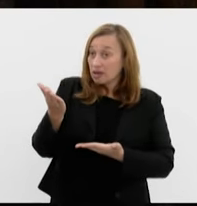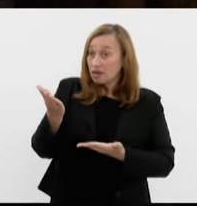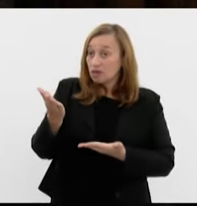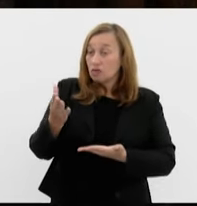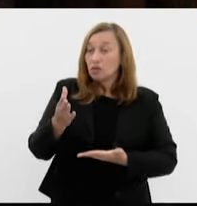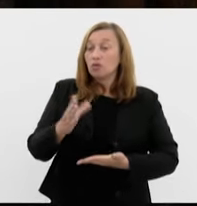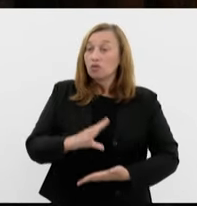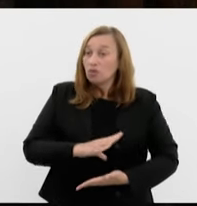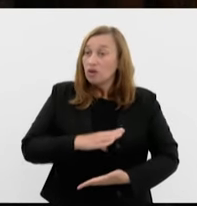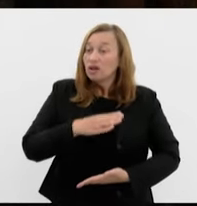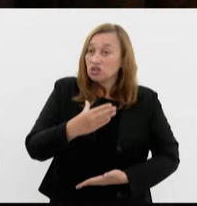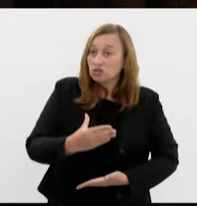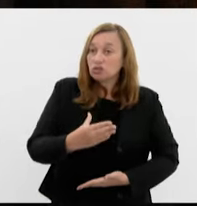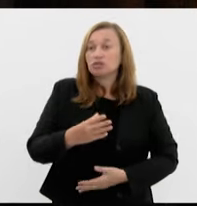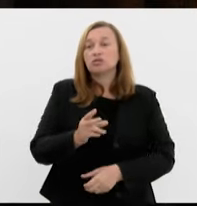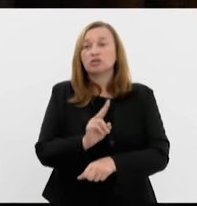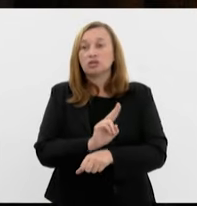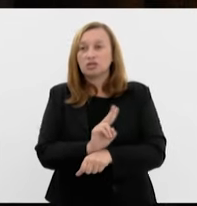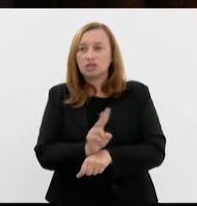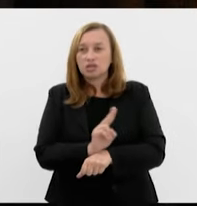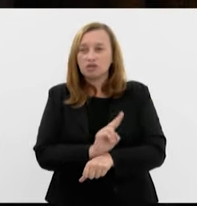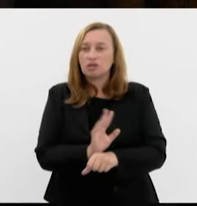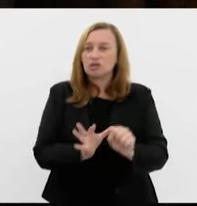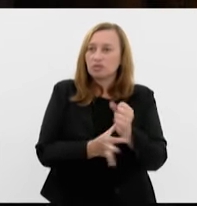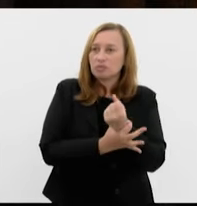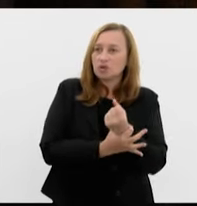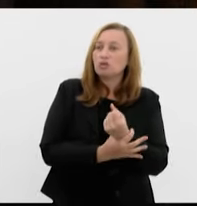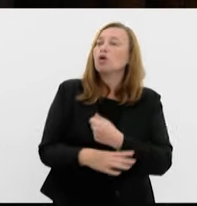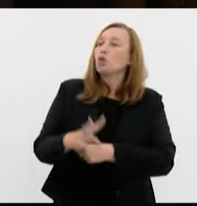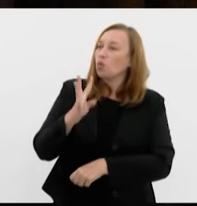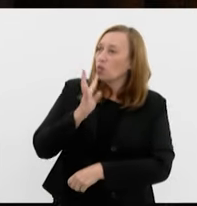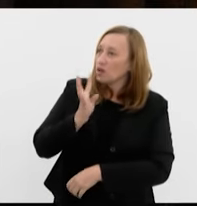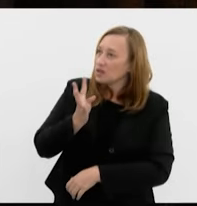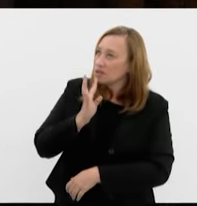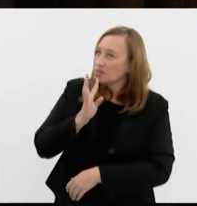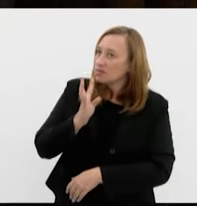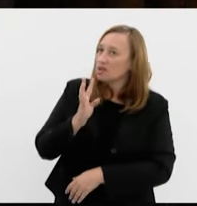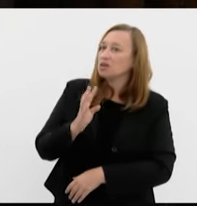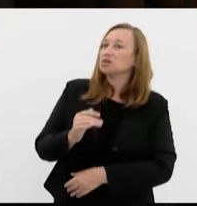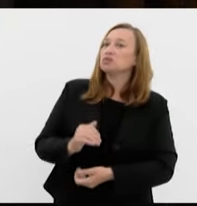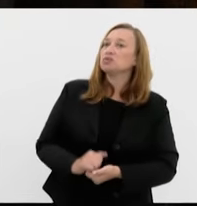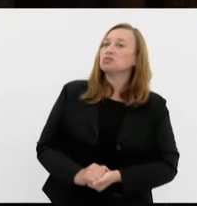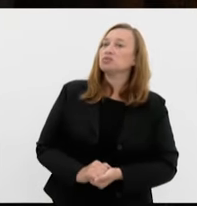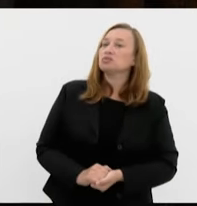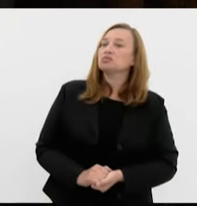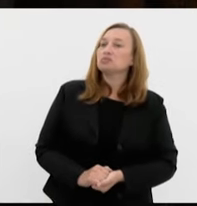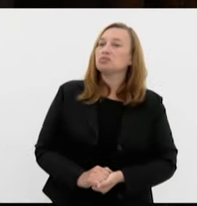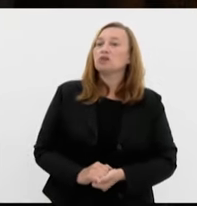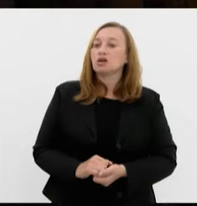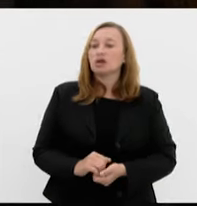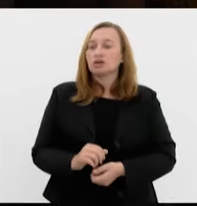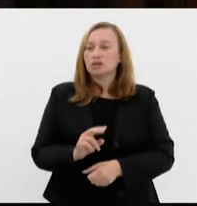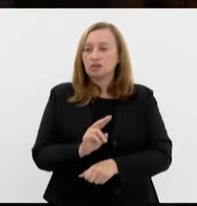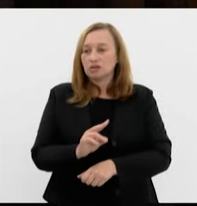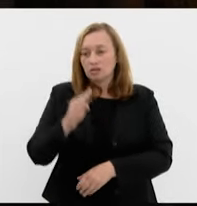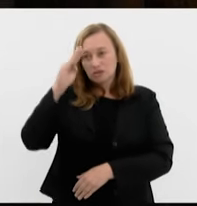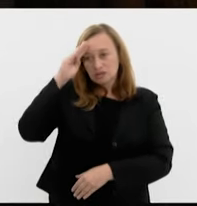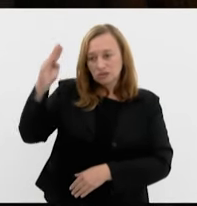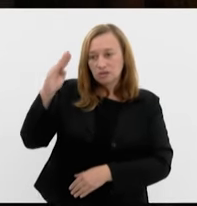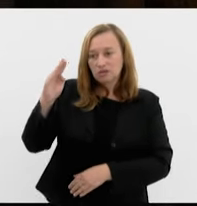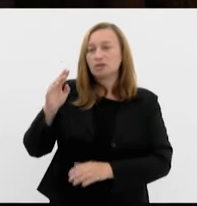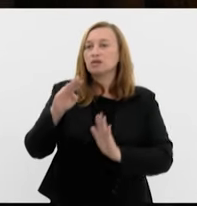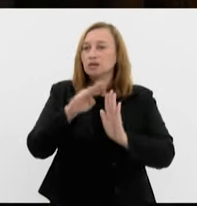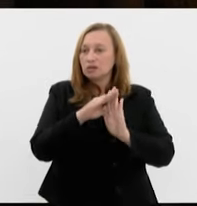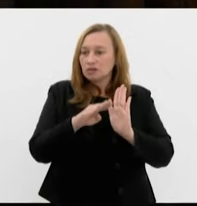presente meu irmão fica aqui o meu reconhecimento a minha continência ao programa segurança presente o programa que tem